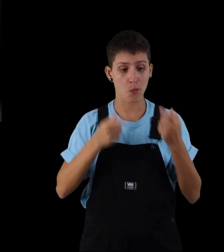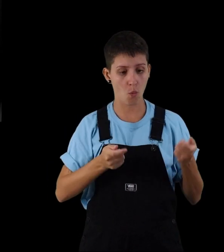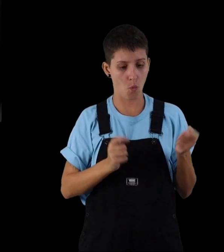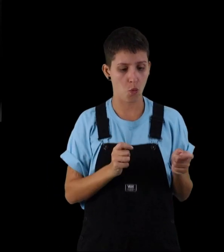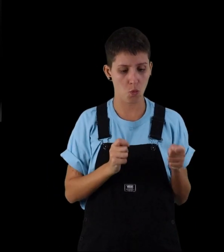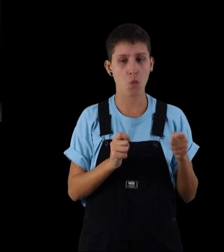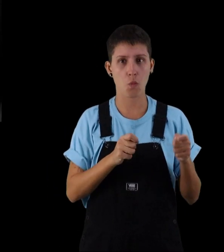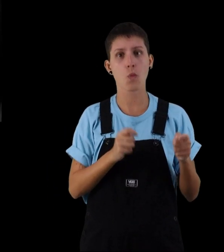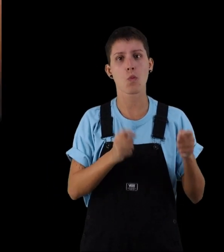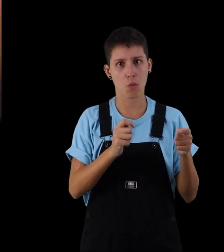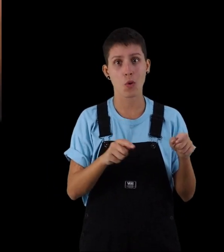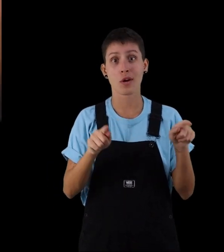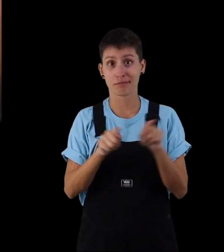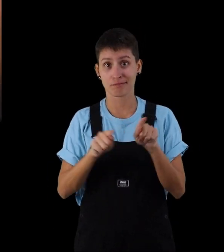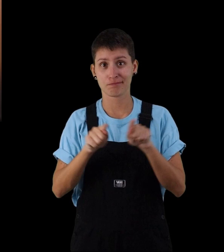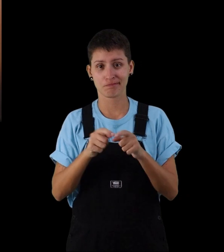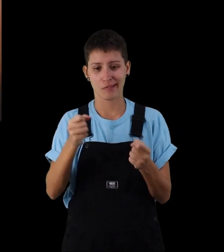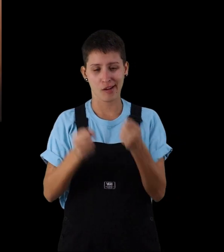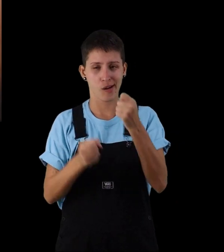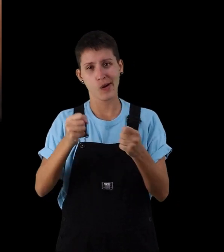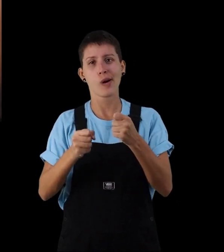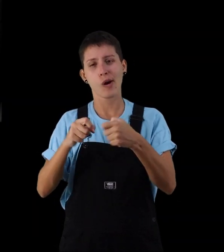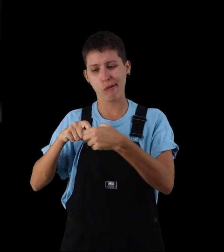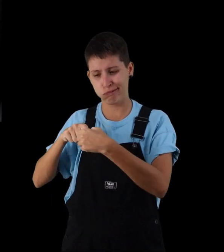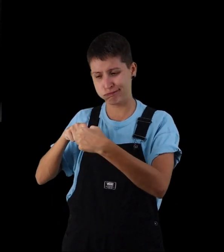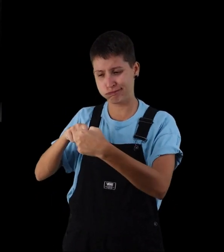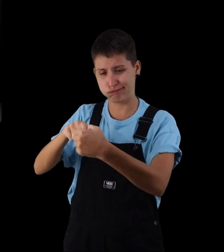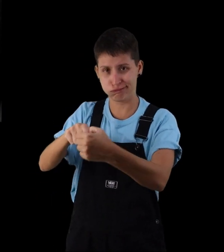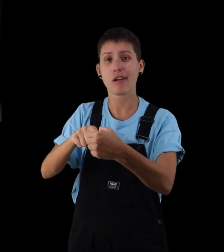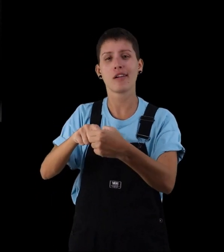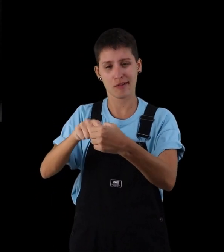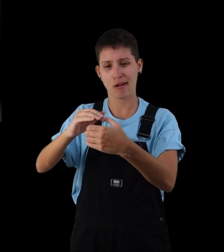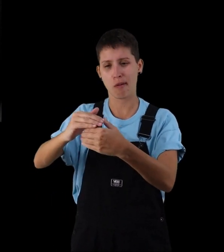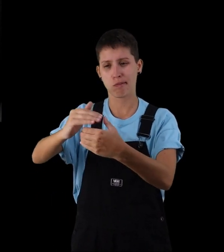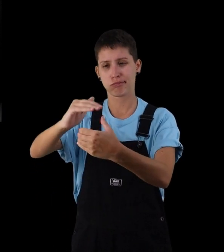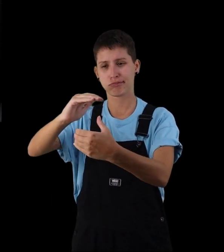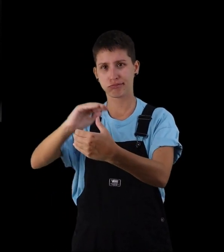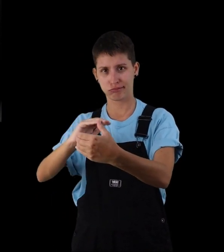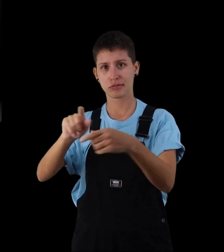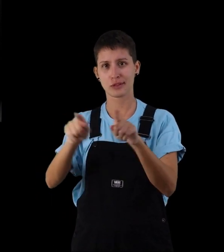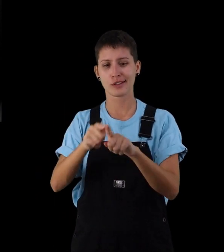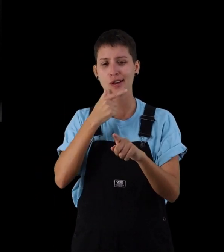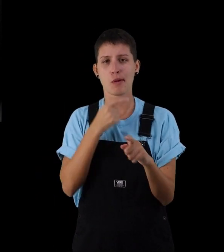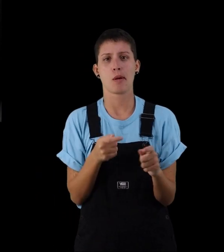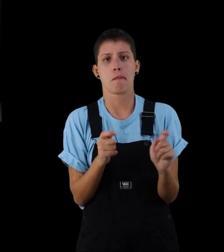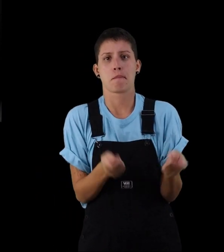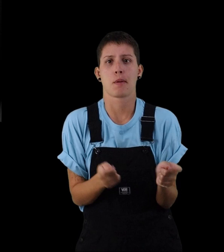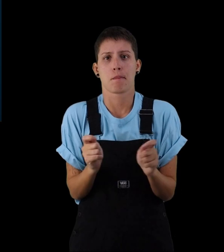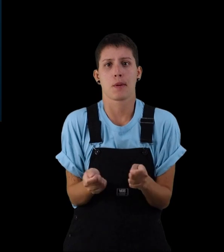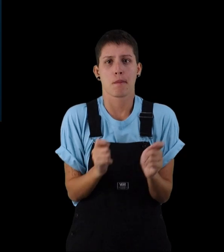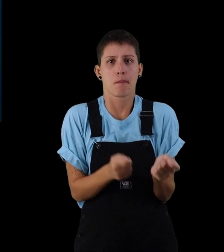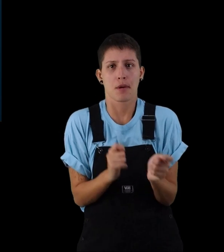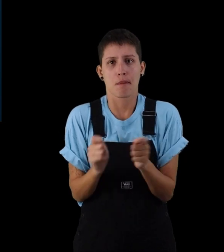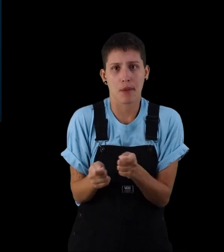carroças e charretes, e também os carros de mola cobertos, puxados por cavalos e conduzidos pelo